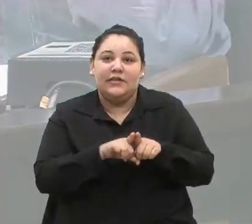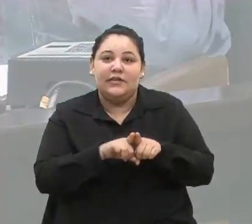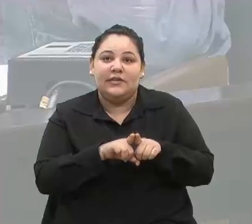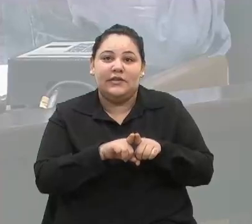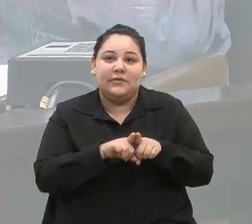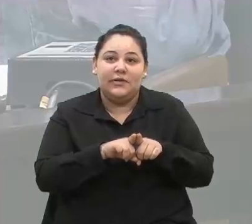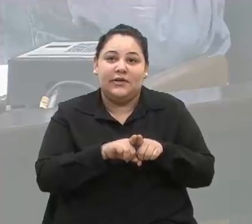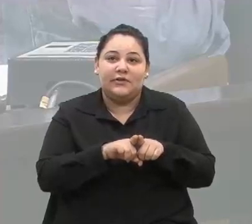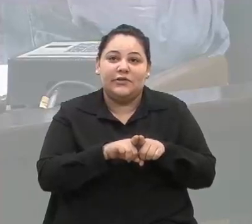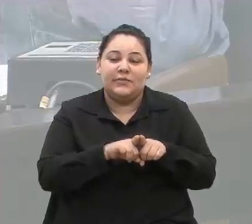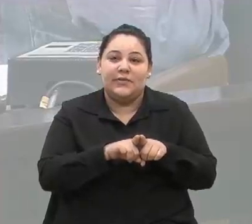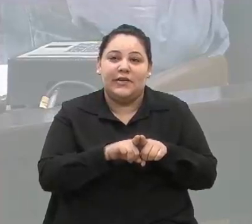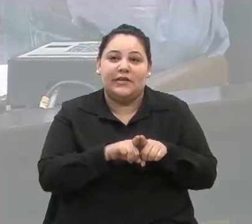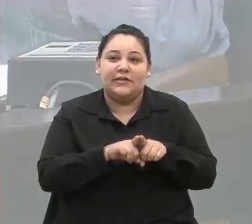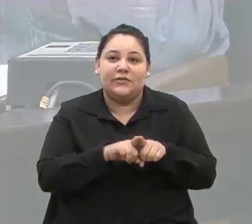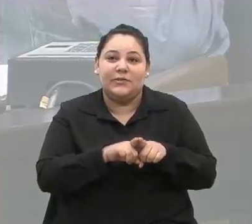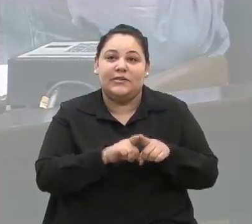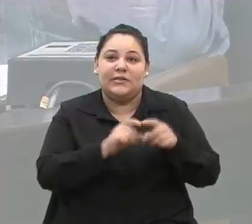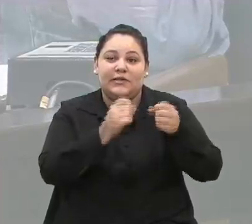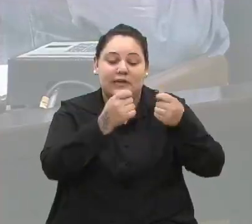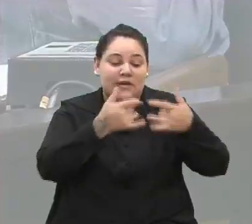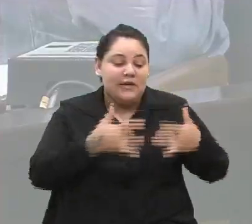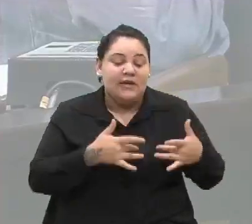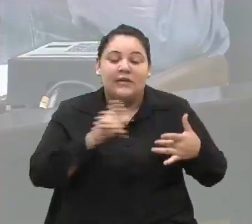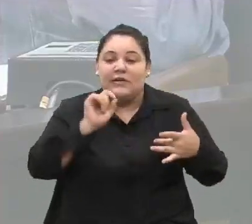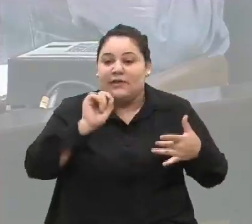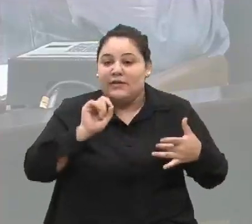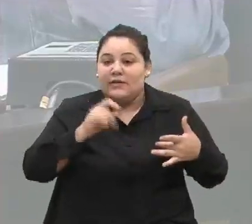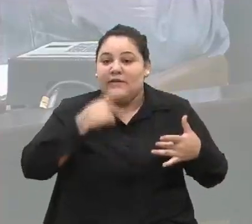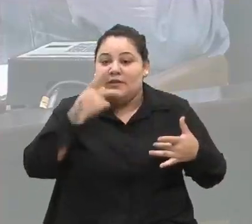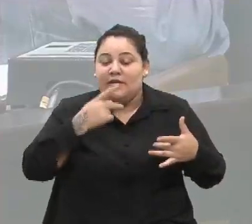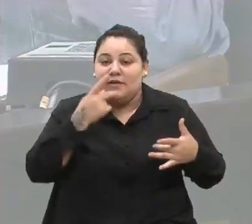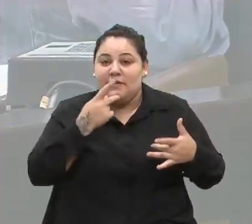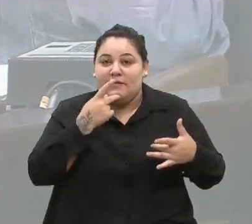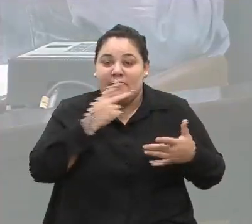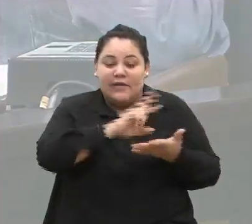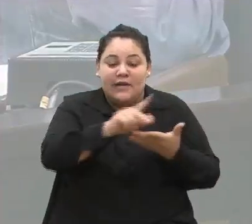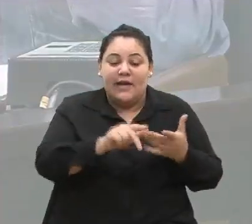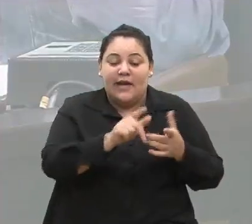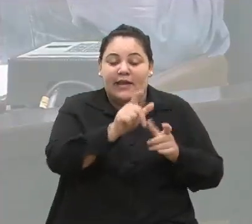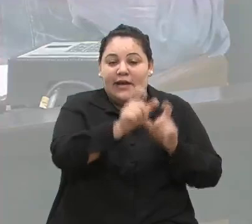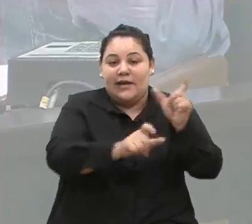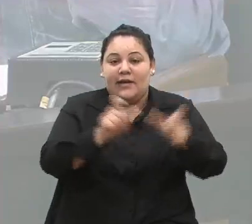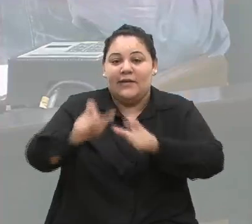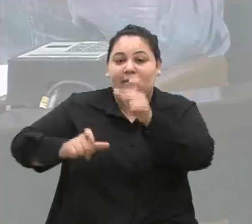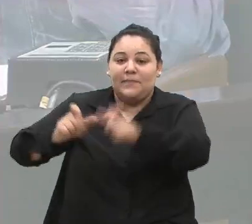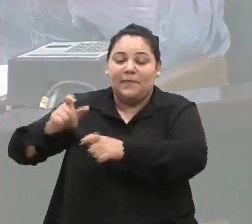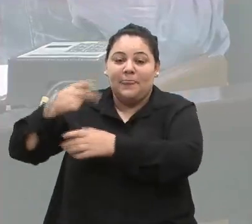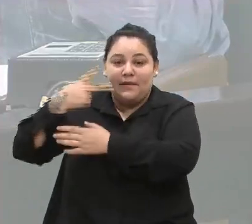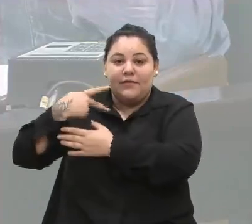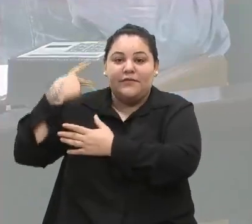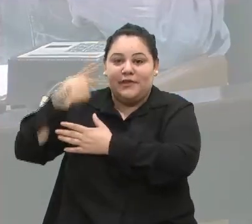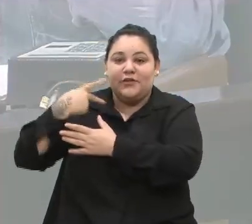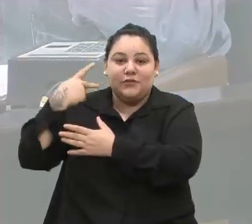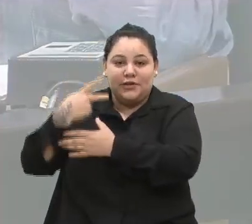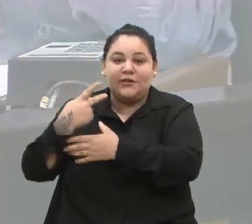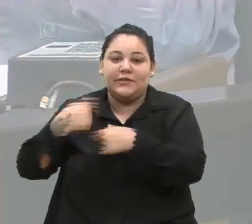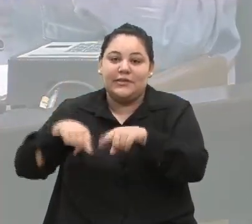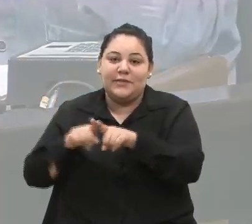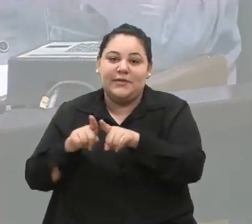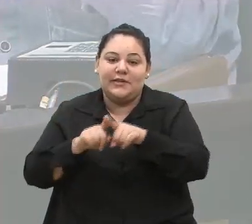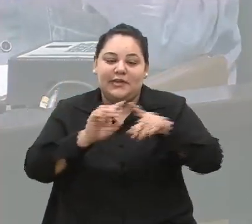feito apenas pelo vereador Fiuza, é feito por vários parlamentares aqui desta casa, com seus líderes,